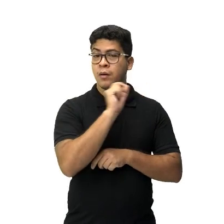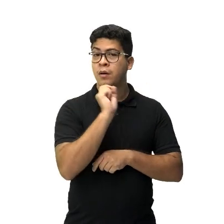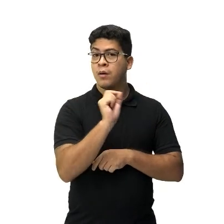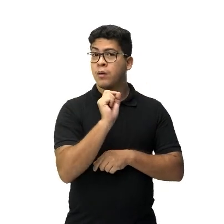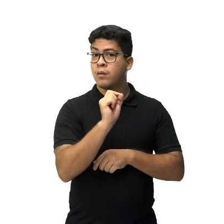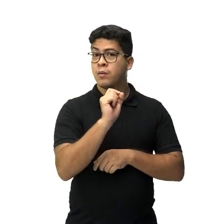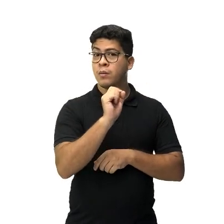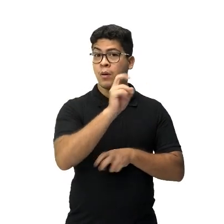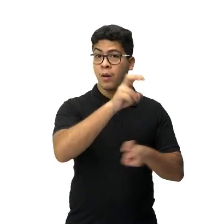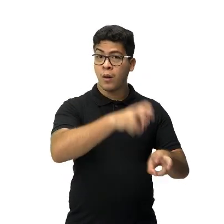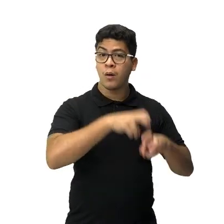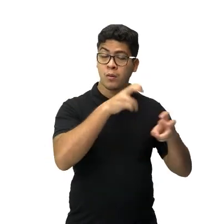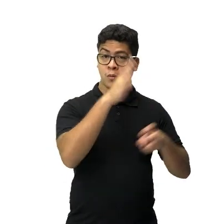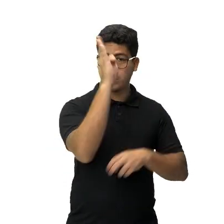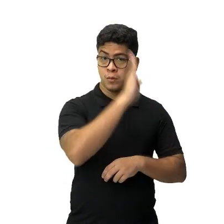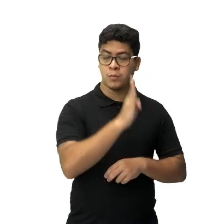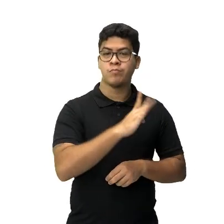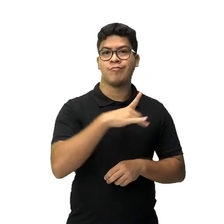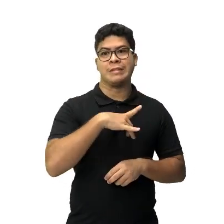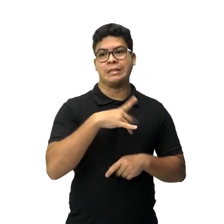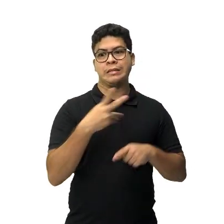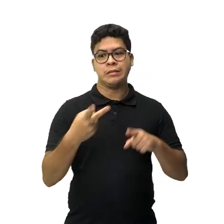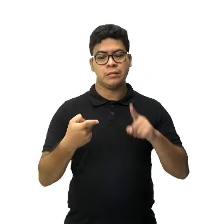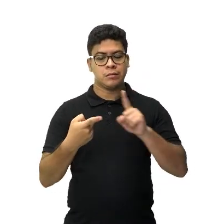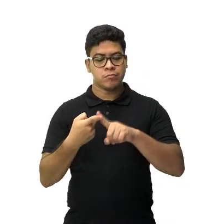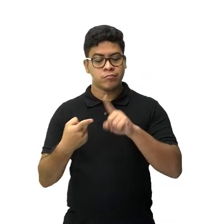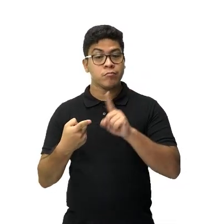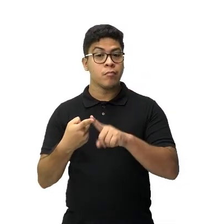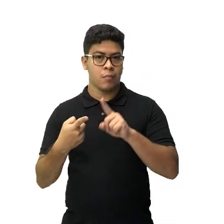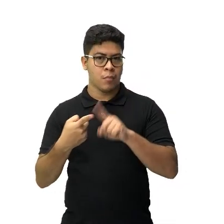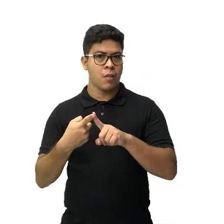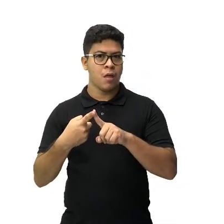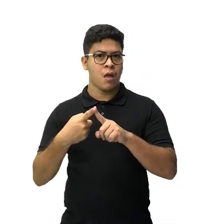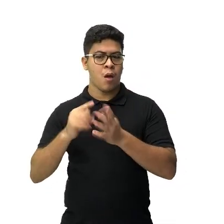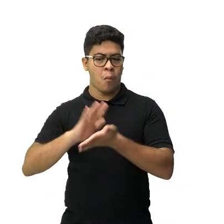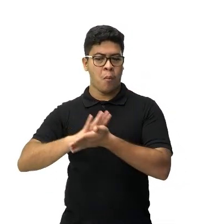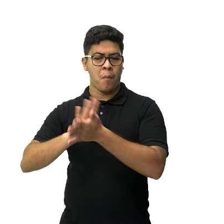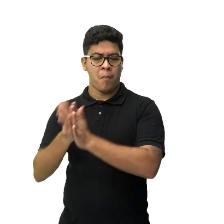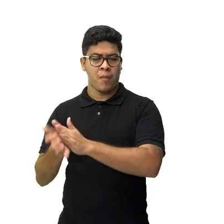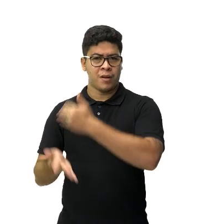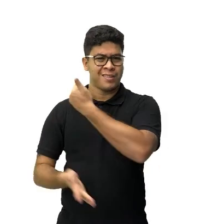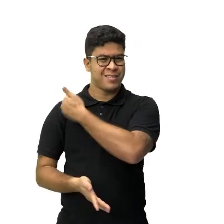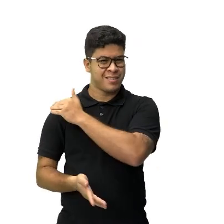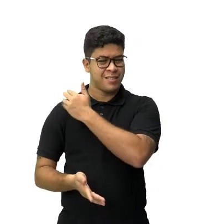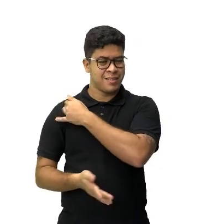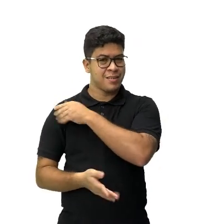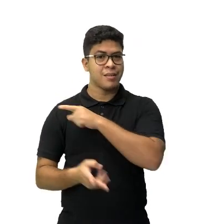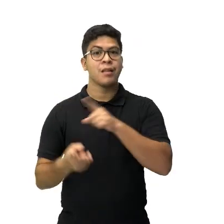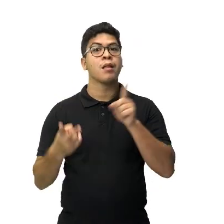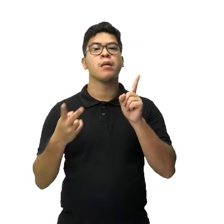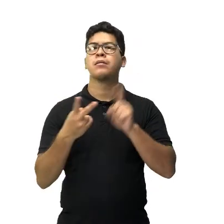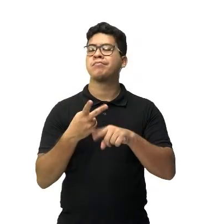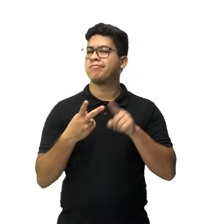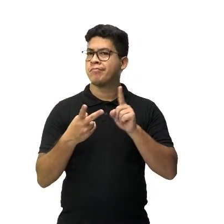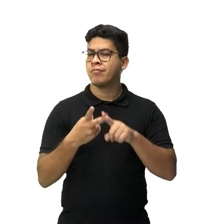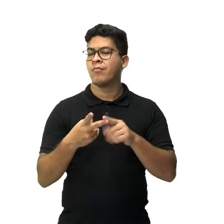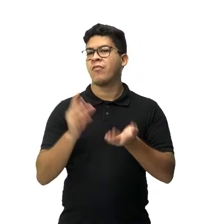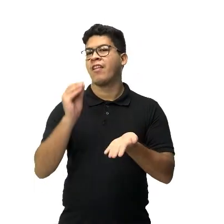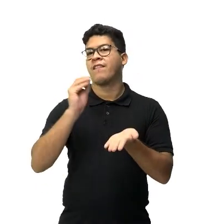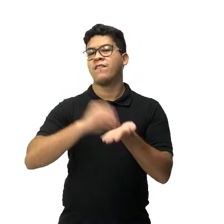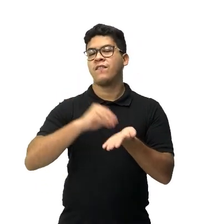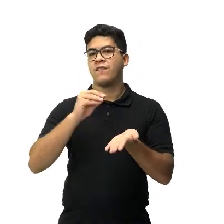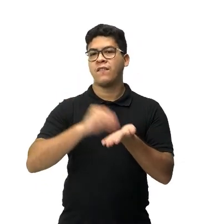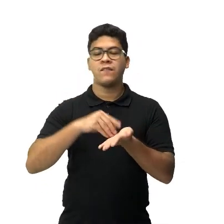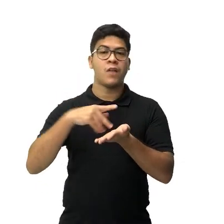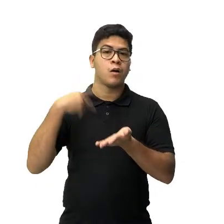brasileira. Além do preconceito, que é estrutural, também sofre com a falta de implementação de